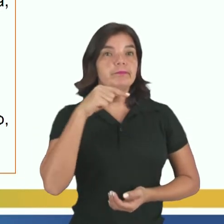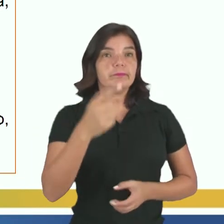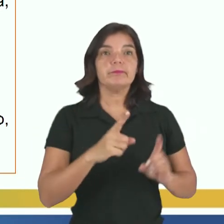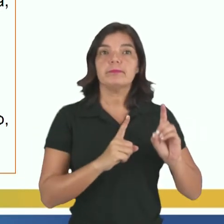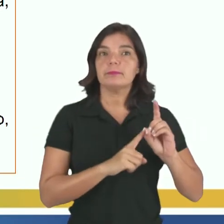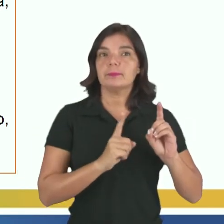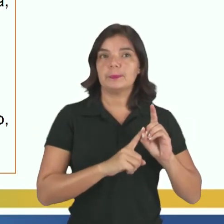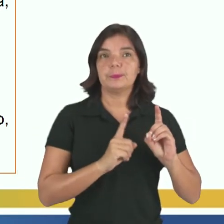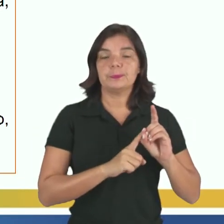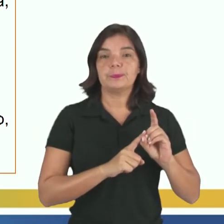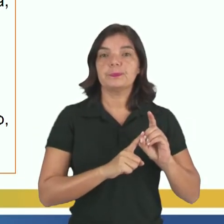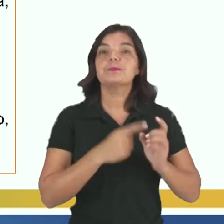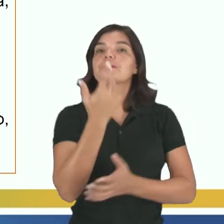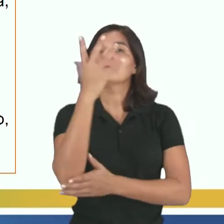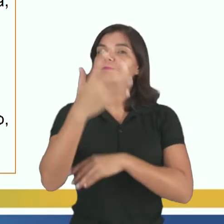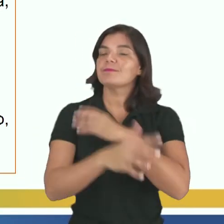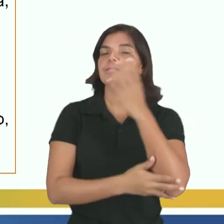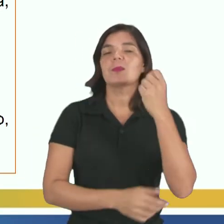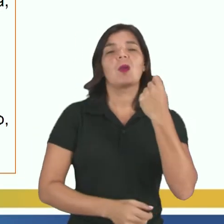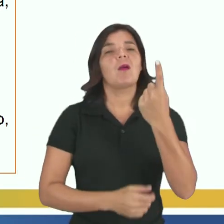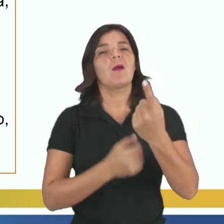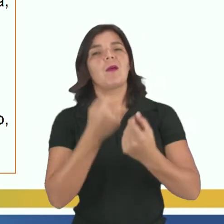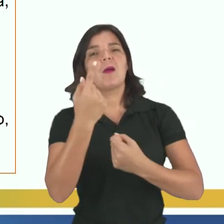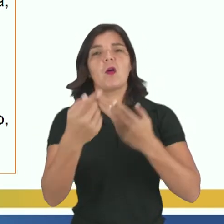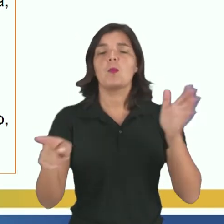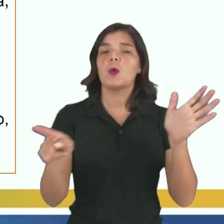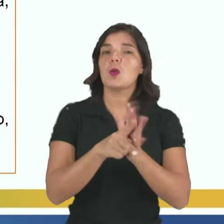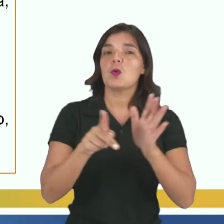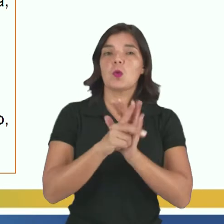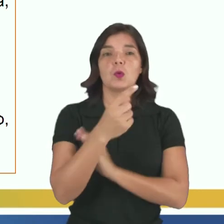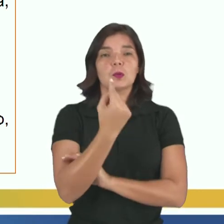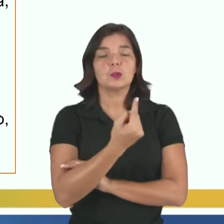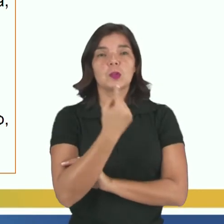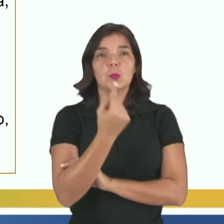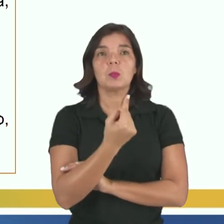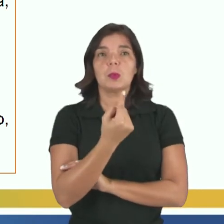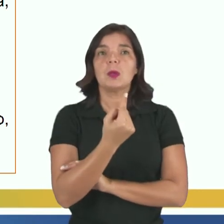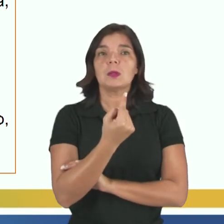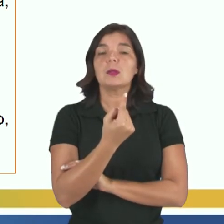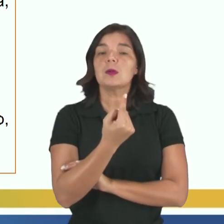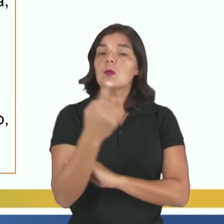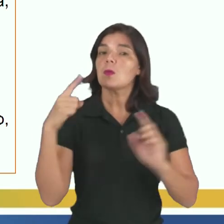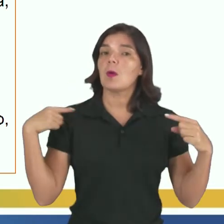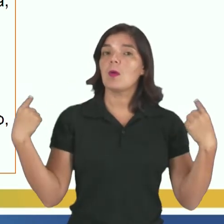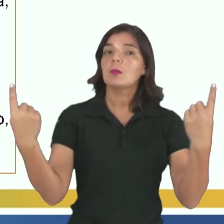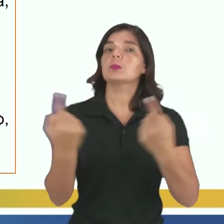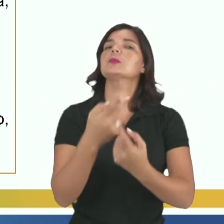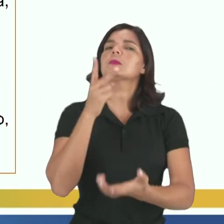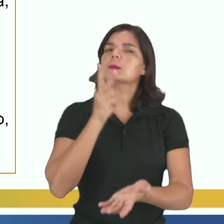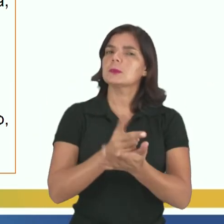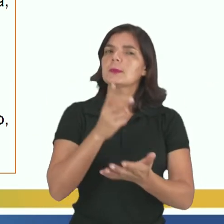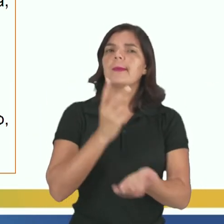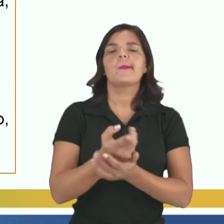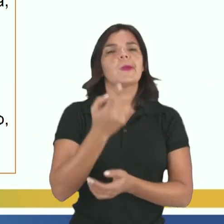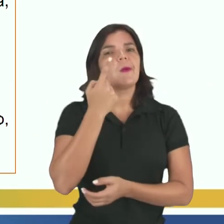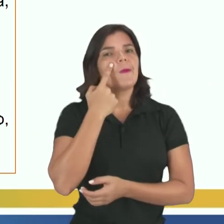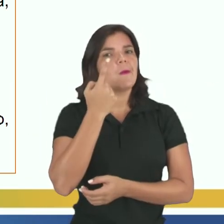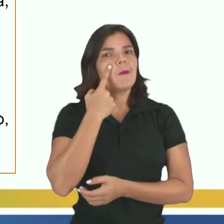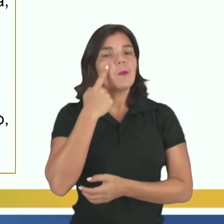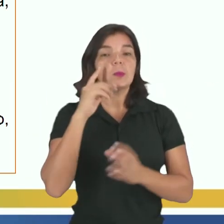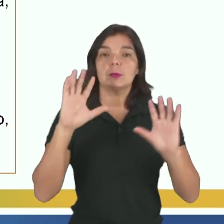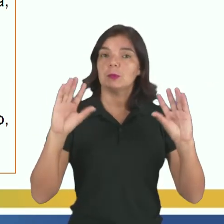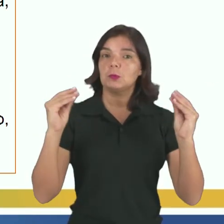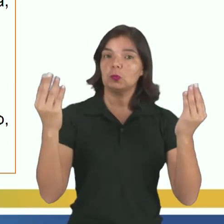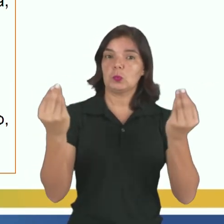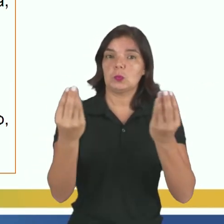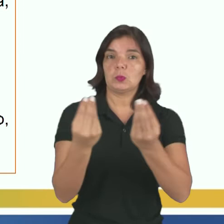falava, na natureza é muito raro encontrar uma substância isolada, porque geralmente ao nosso redor a gente sempre vai ver o encontro de